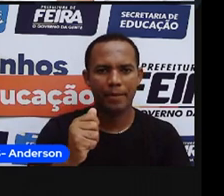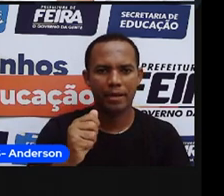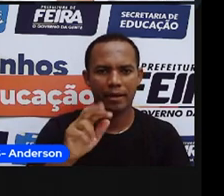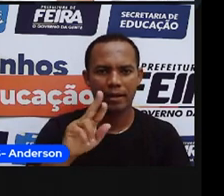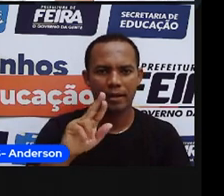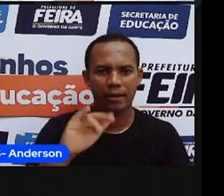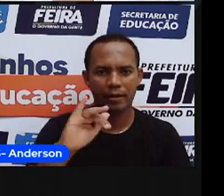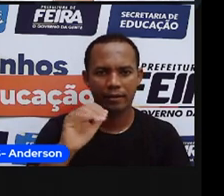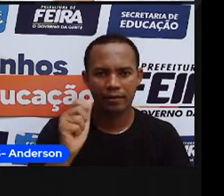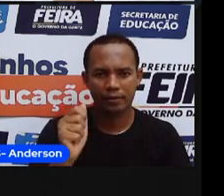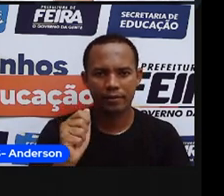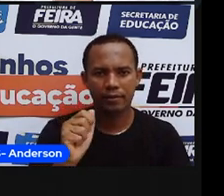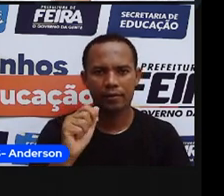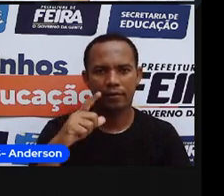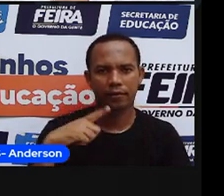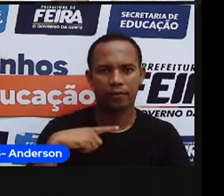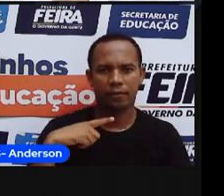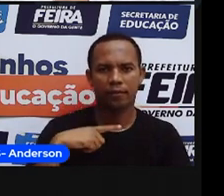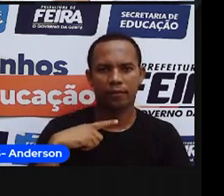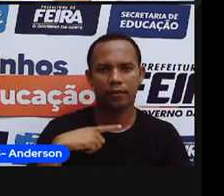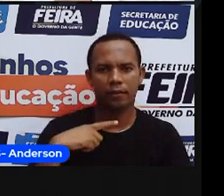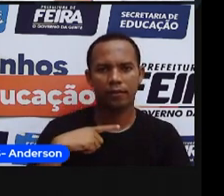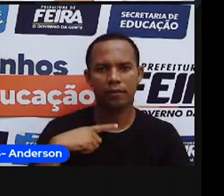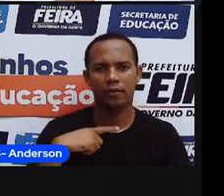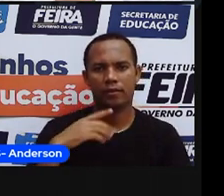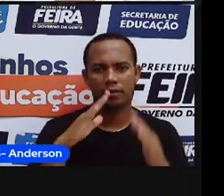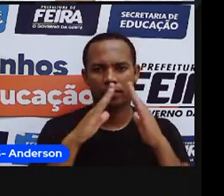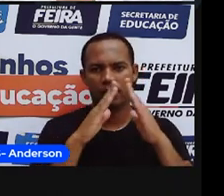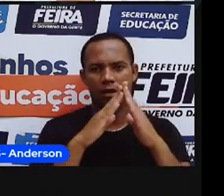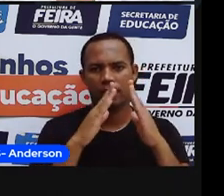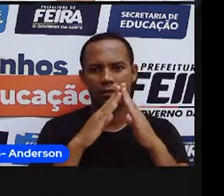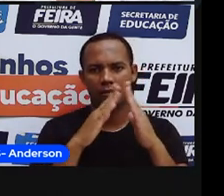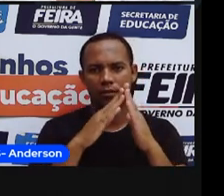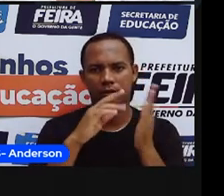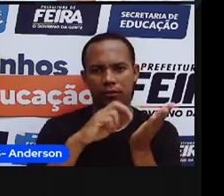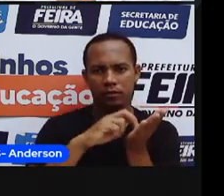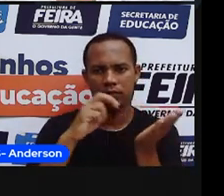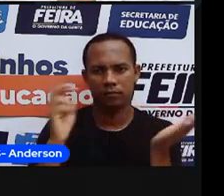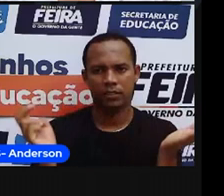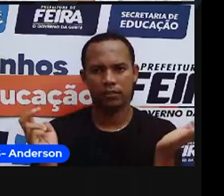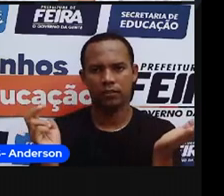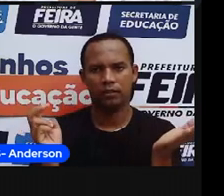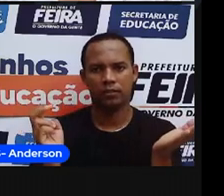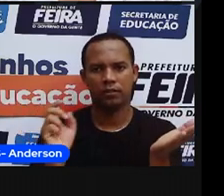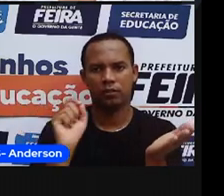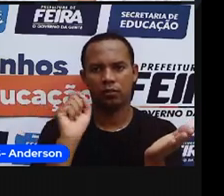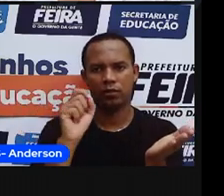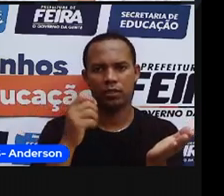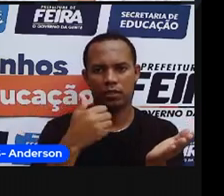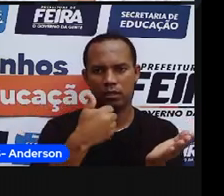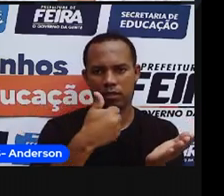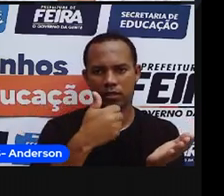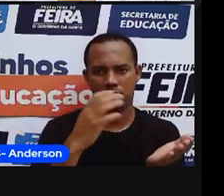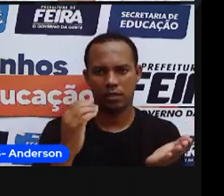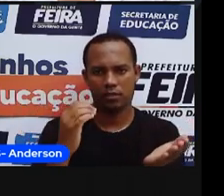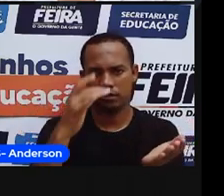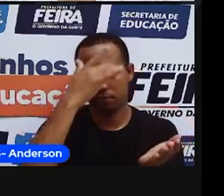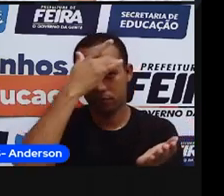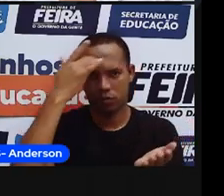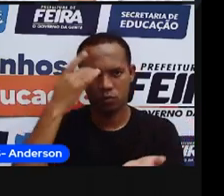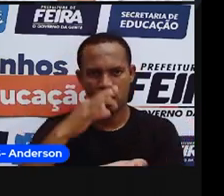Dona Maria, que não sou eu, né? Tem uma pensão. De manhã, aproximadamente, 10 pessoas tomam